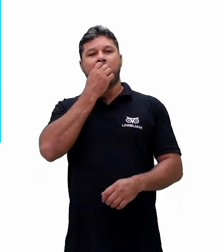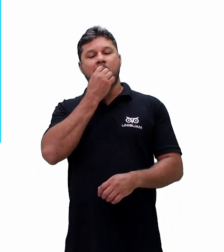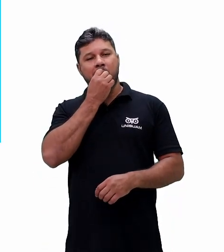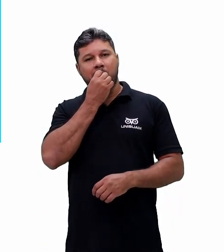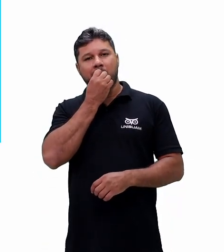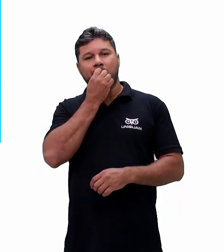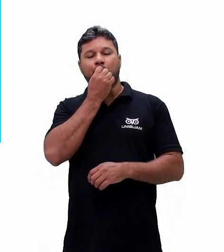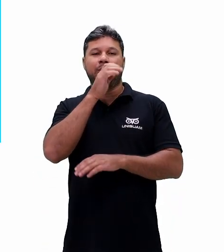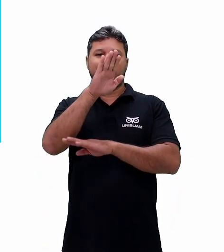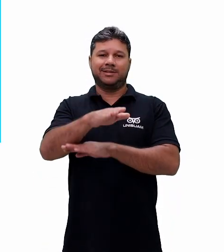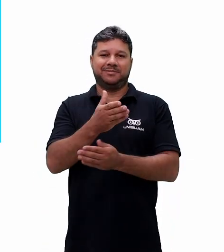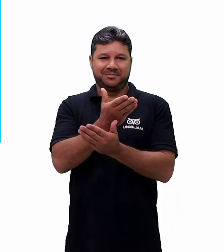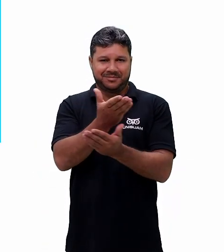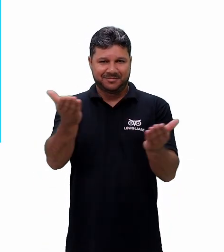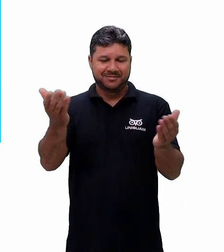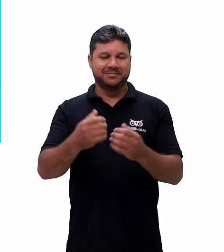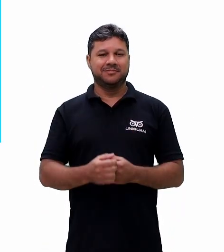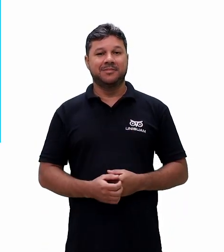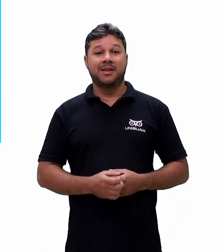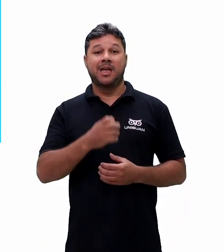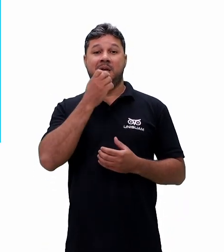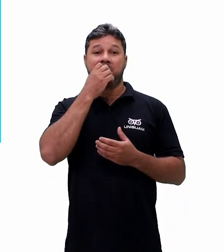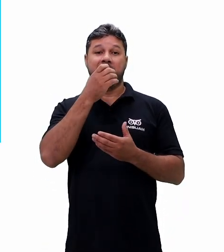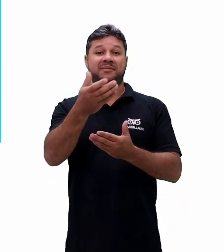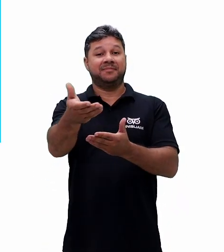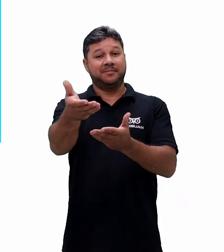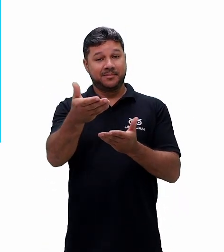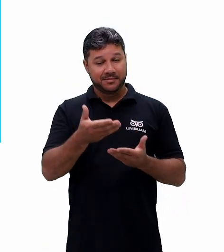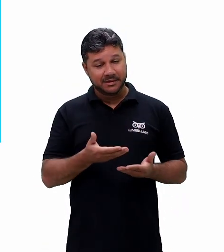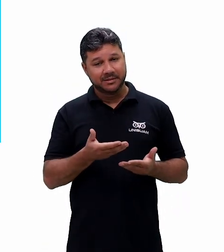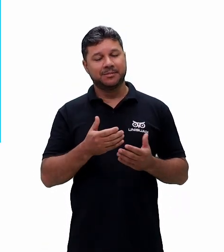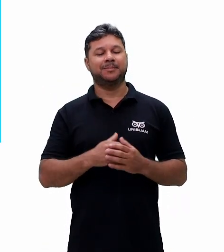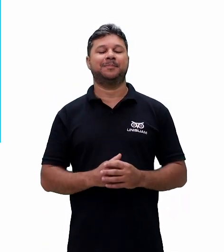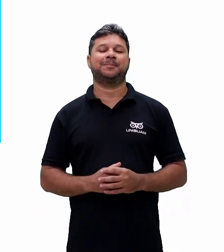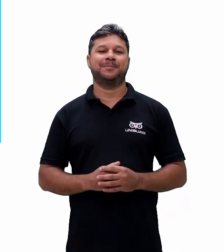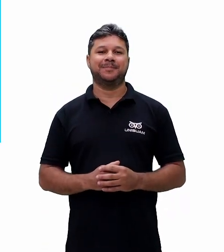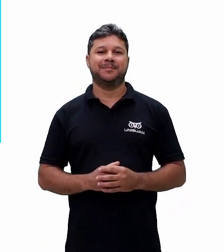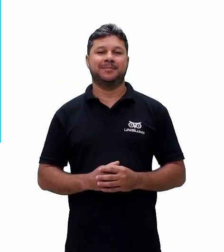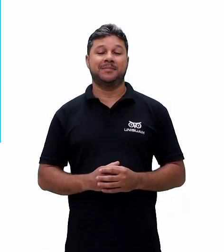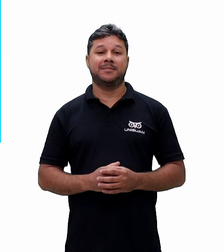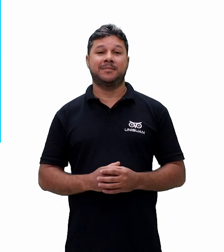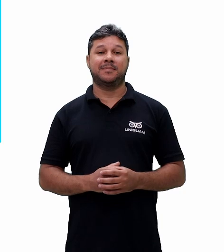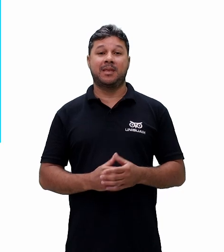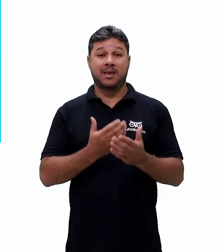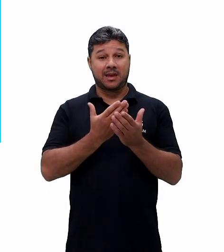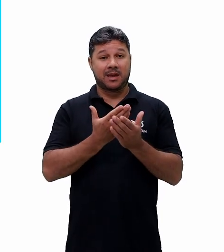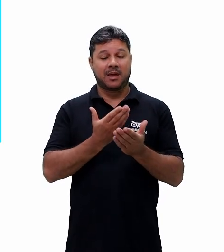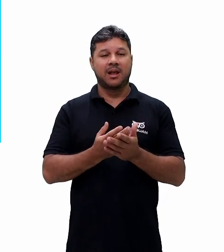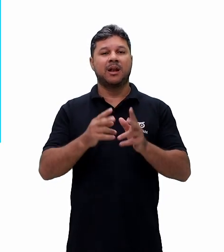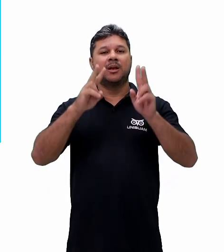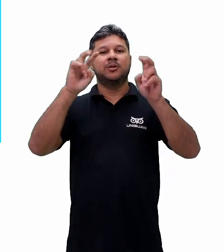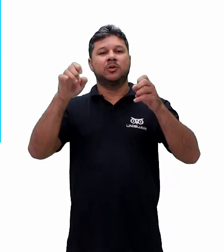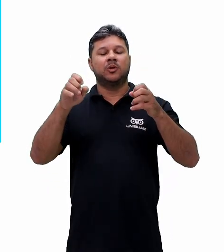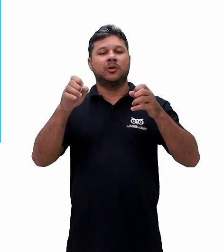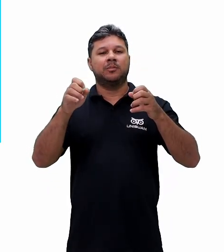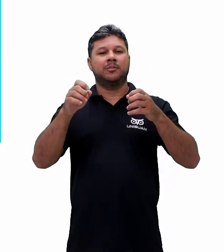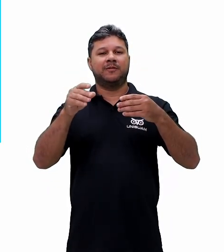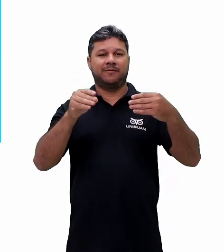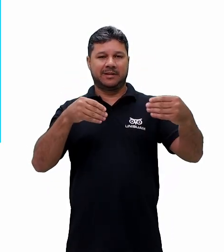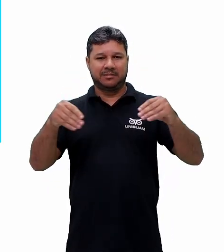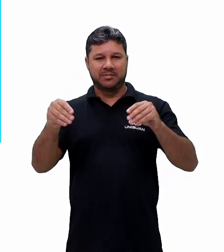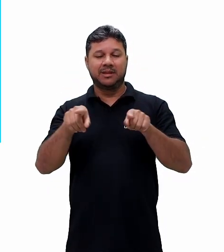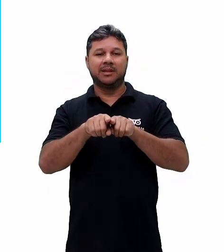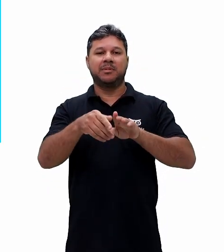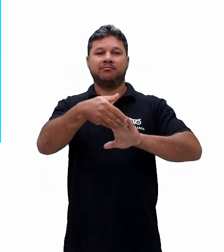Boa tarde a todos. Sejam muito bem-vindos à nossa aula sobre flexibilidade